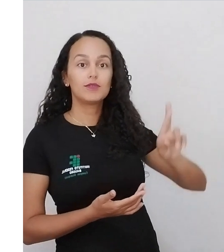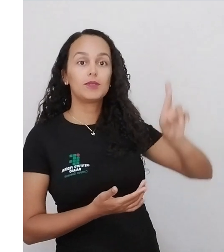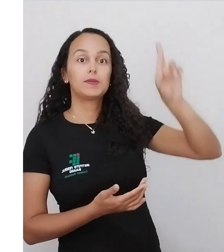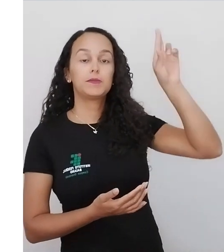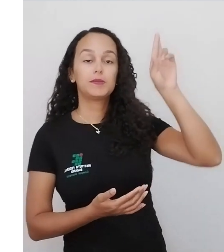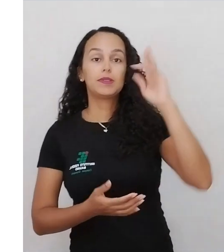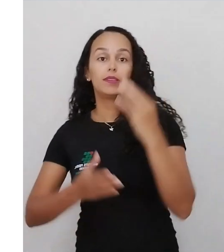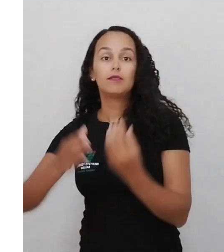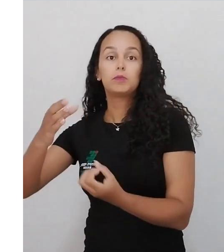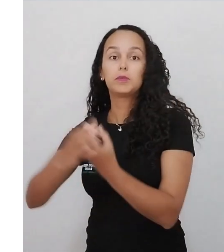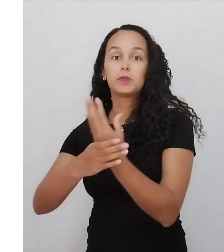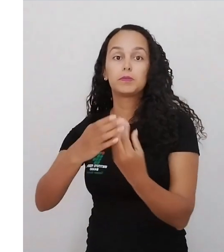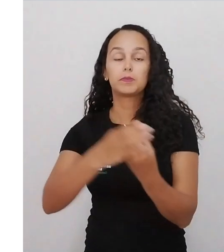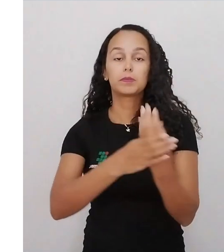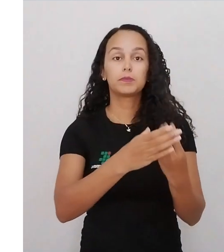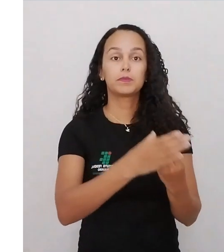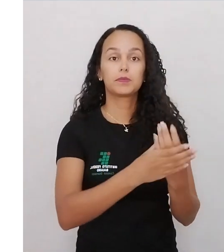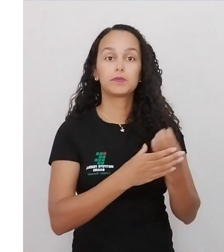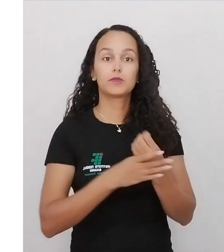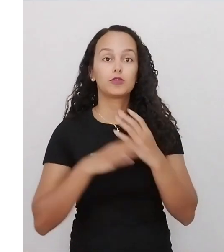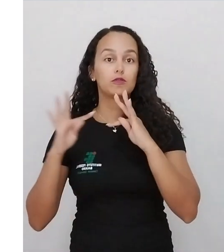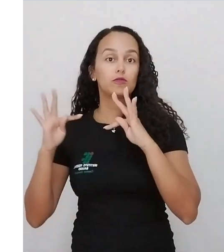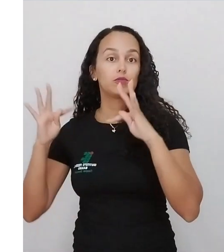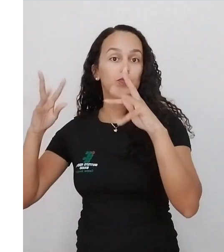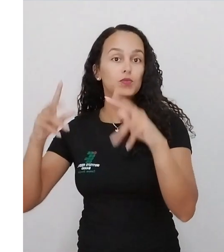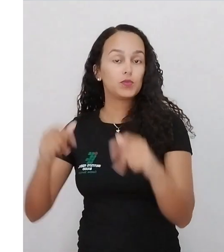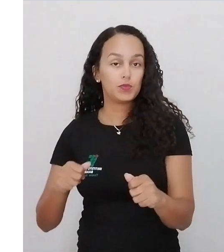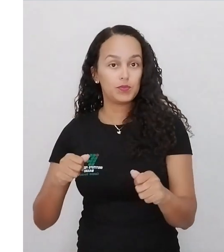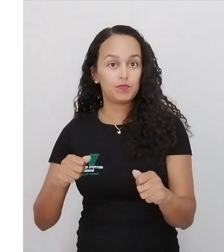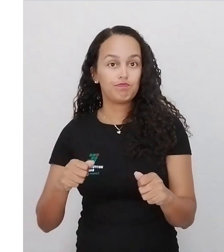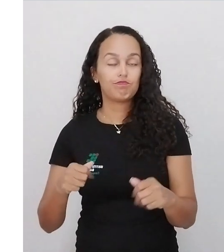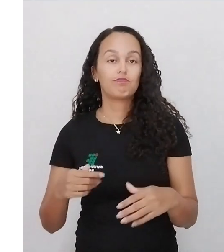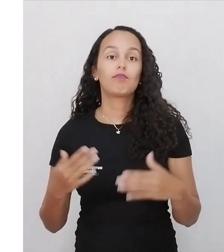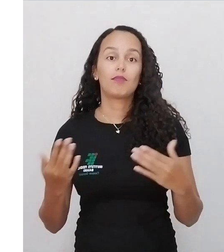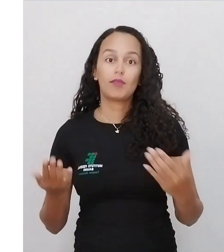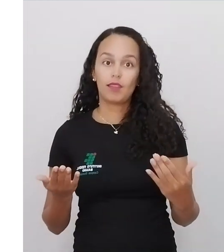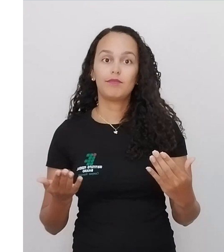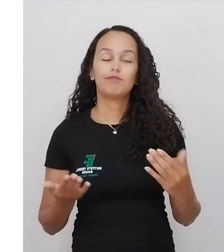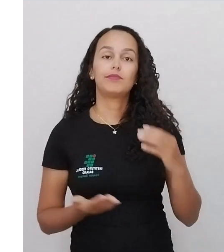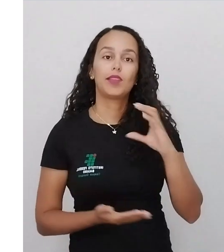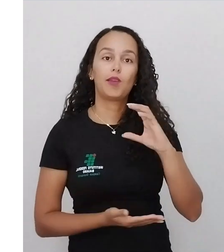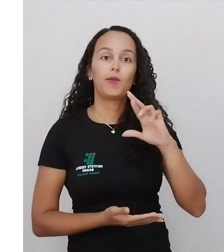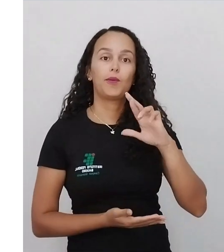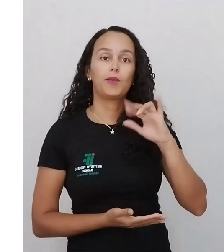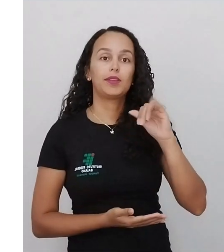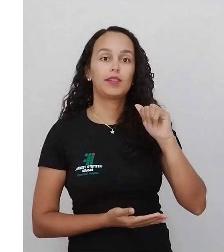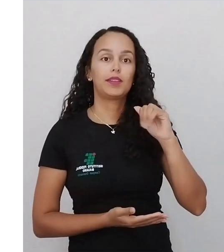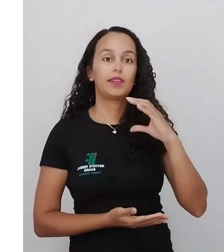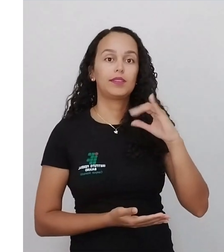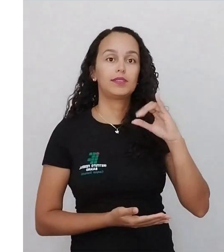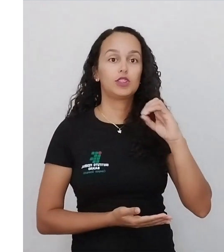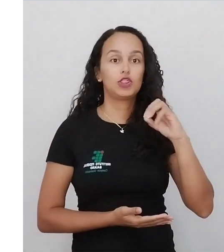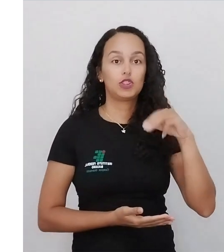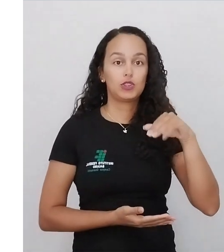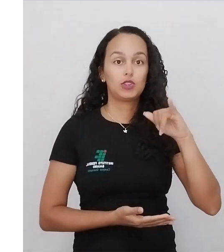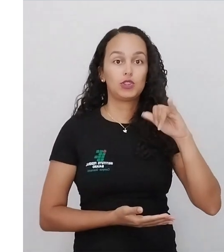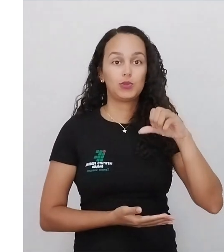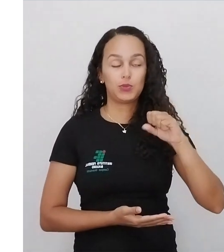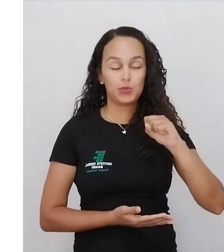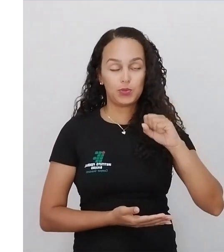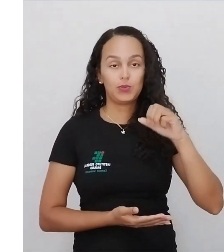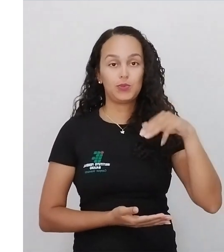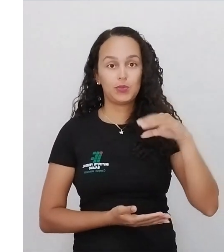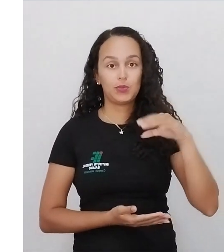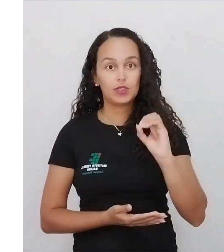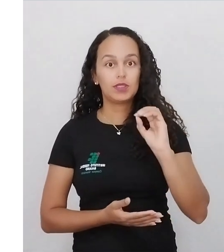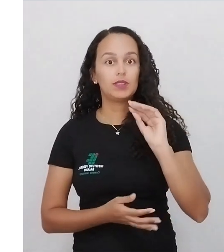ser divino teria feito todas as formas de vida como elas são. O criacionismo ele não faz parte das atribuições da ciência, né?